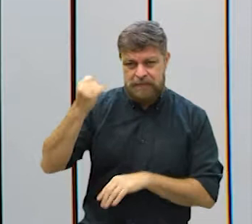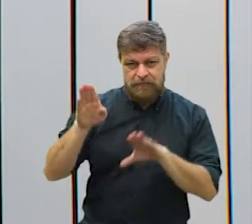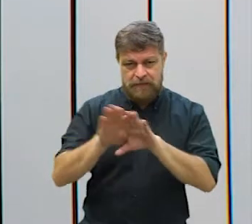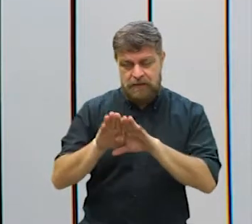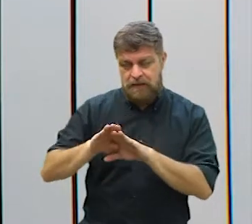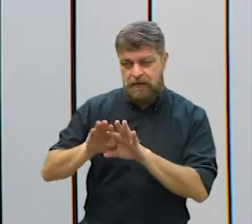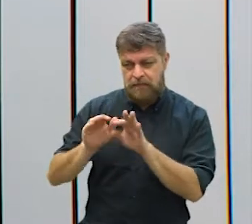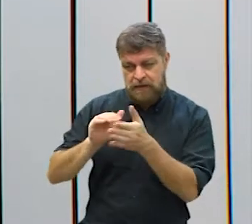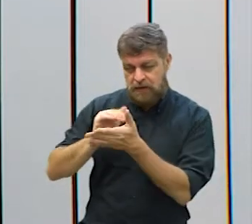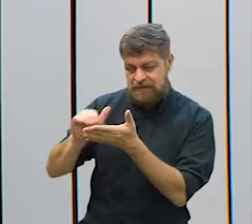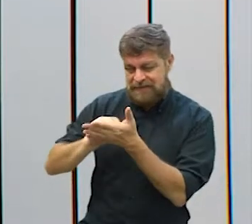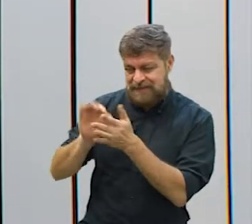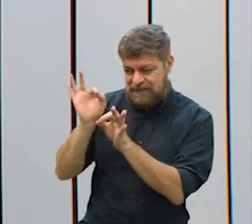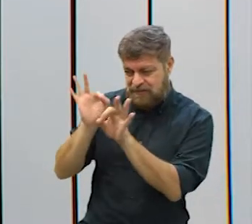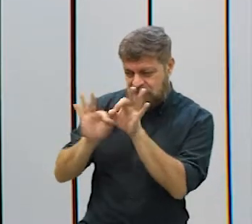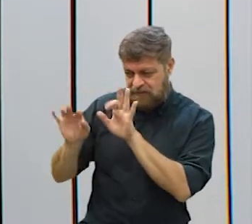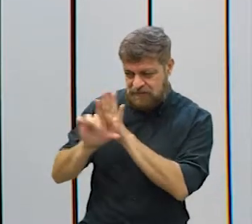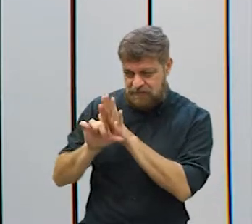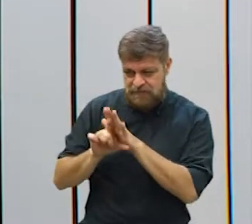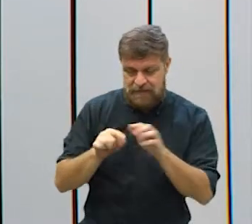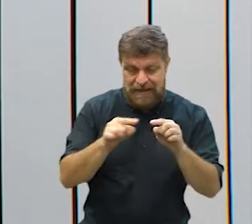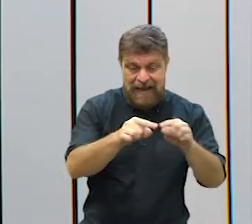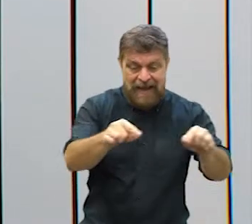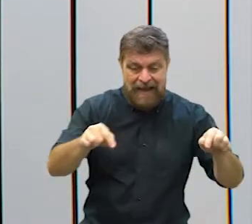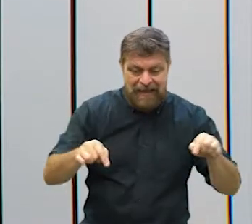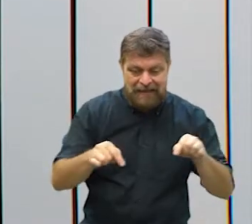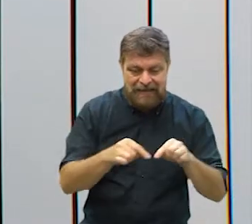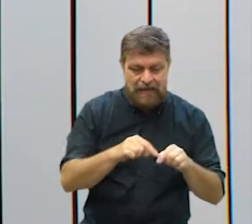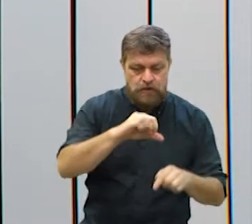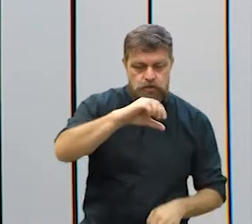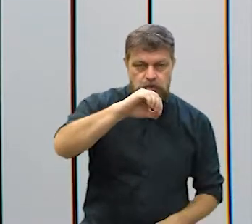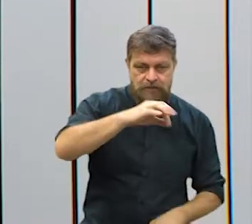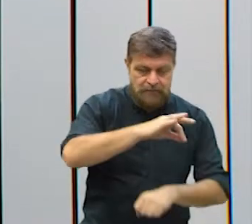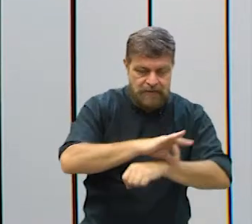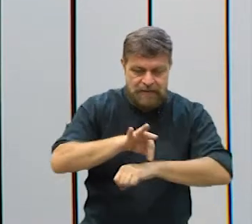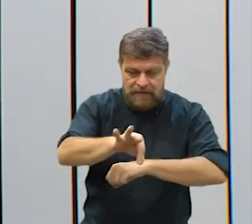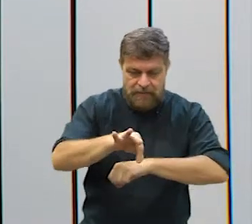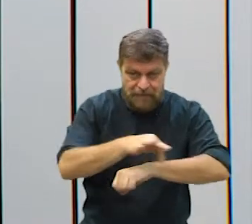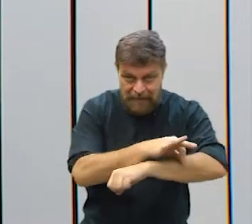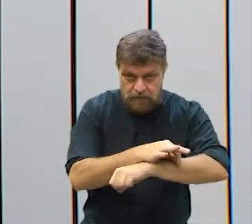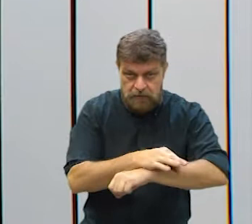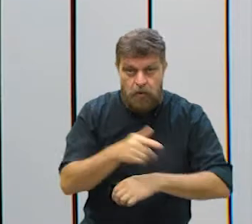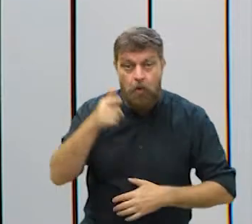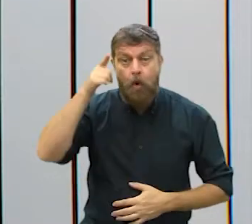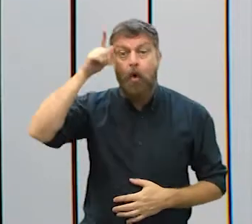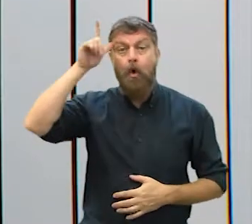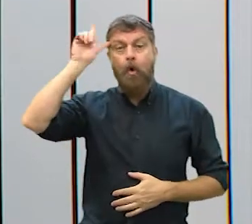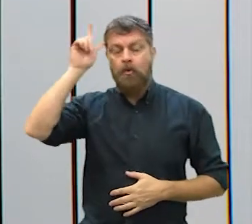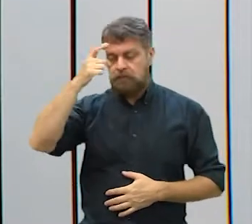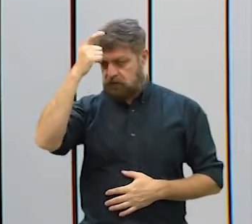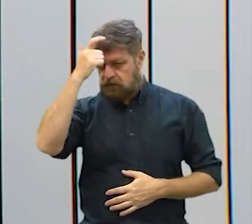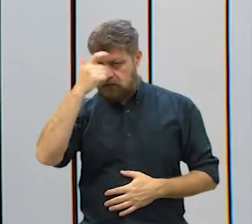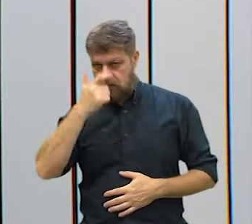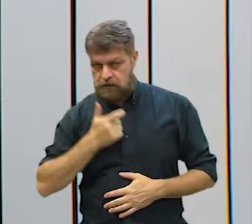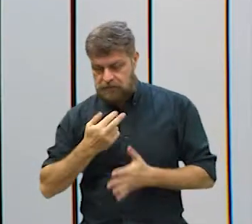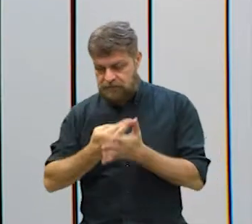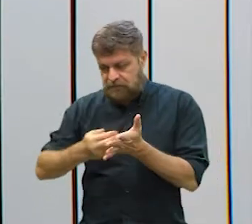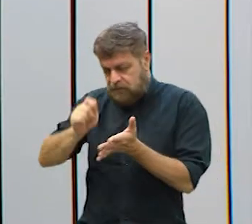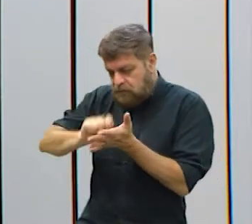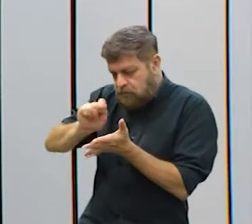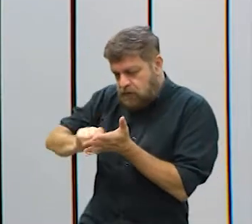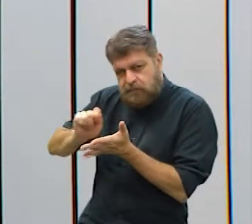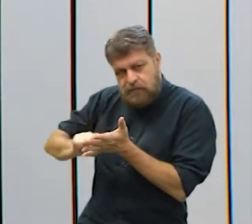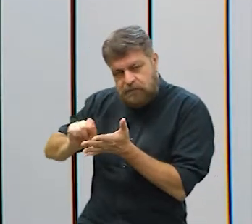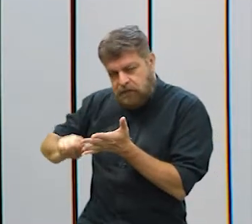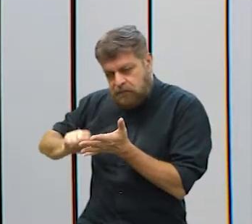o secretário falou do projeto do ex de terrenos 90 metros. Por coincidência, ontem eu estava fazendo